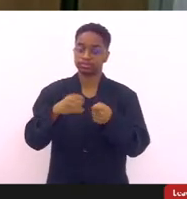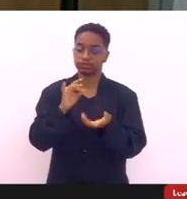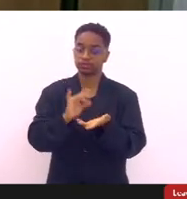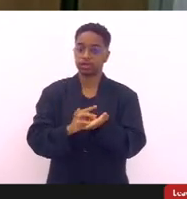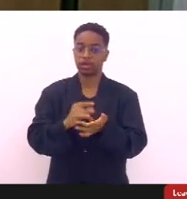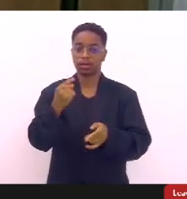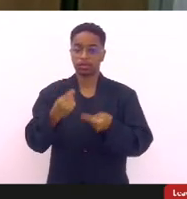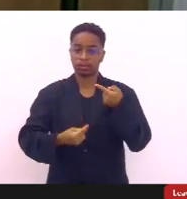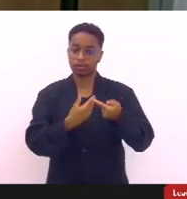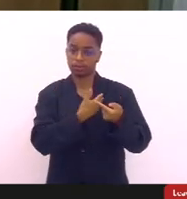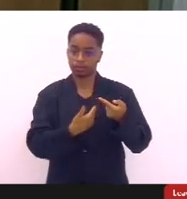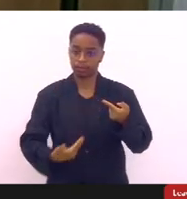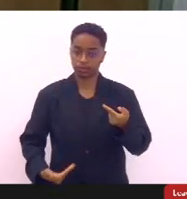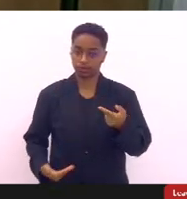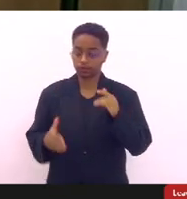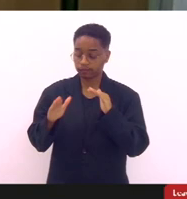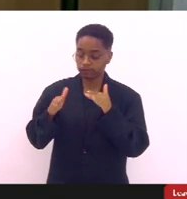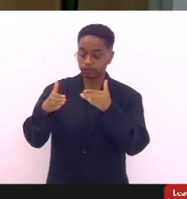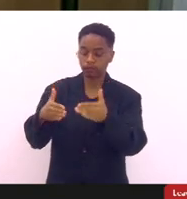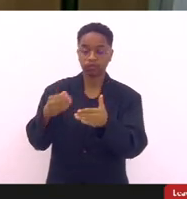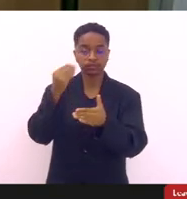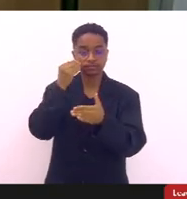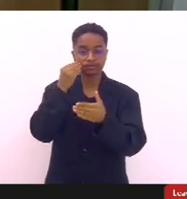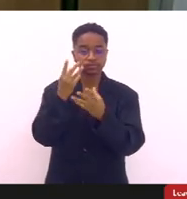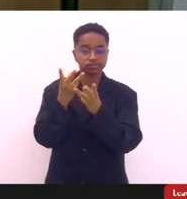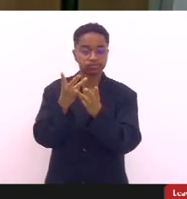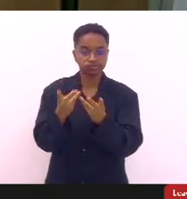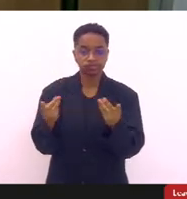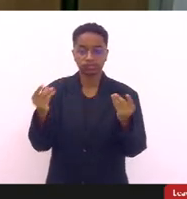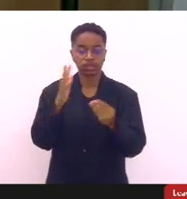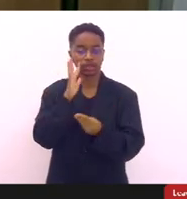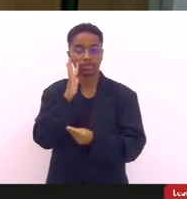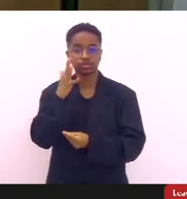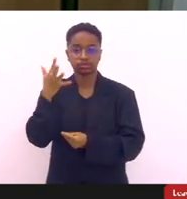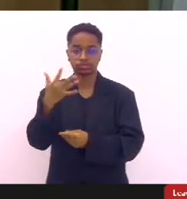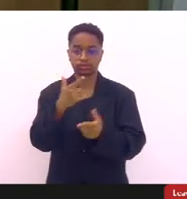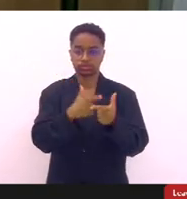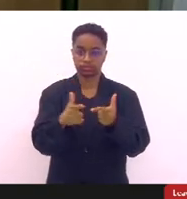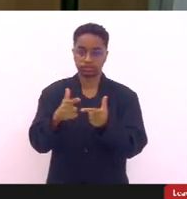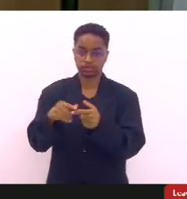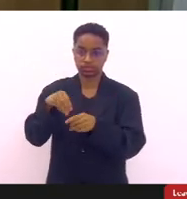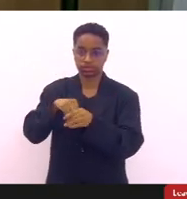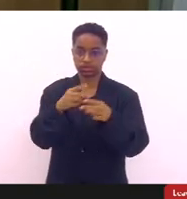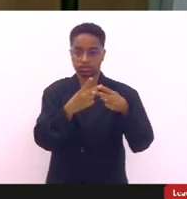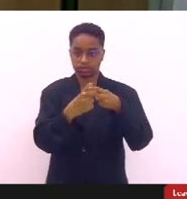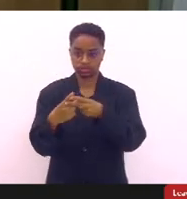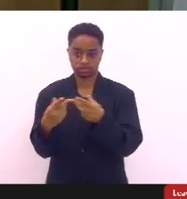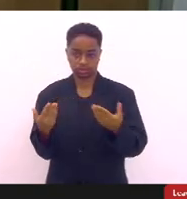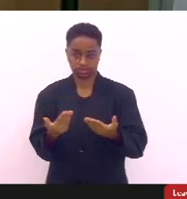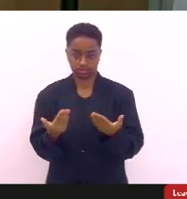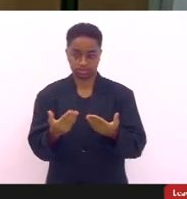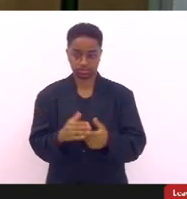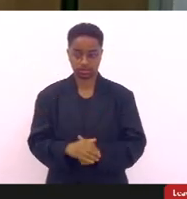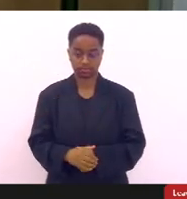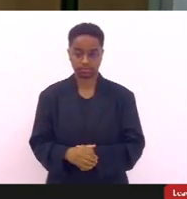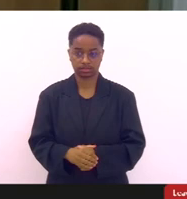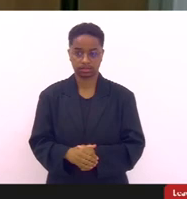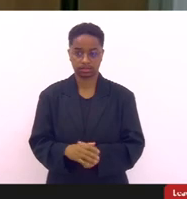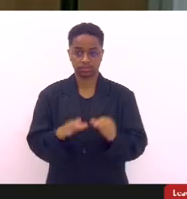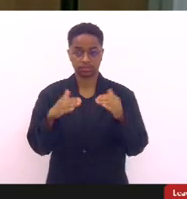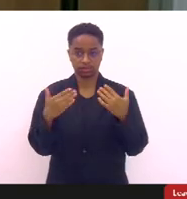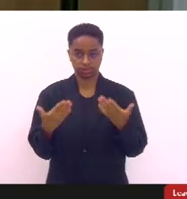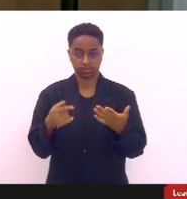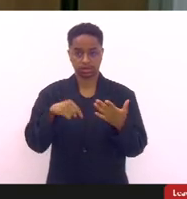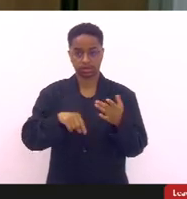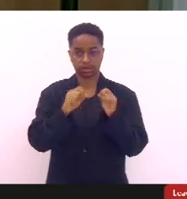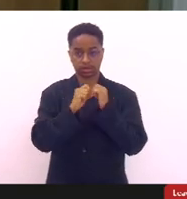voltada para que nós possamos combater, né, essas pessoas nos presídios com alto índice de tuberculose. Então,